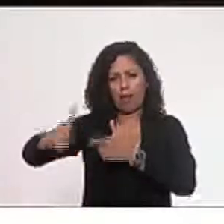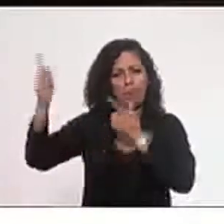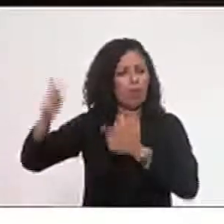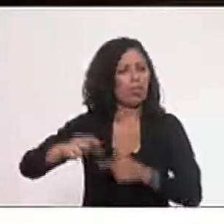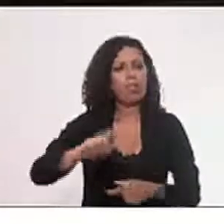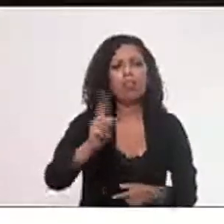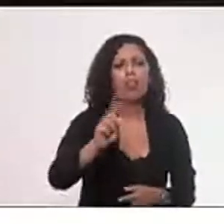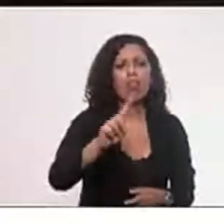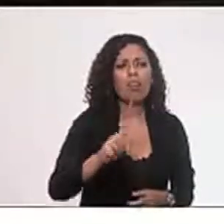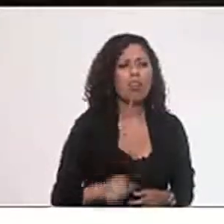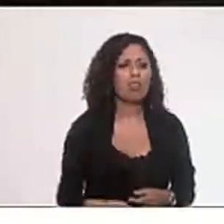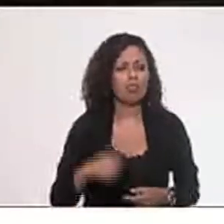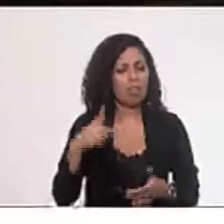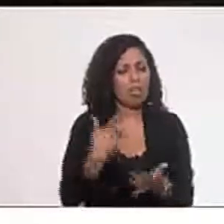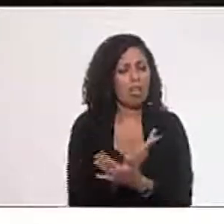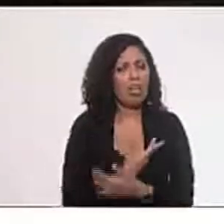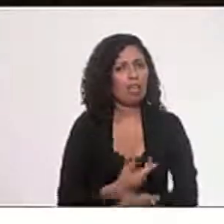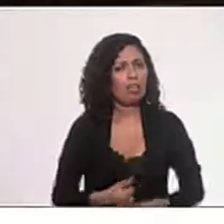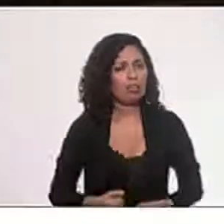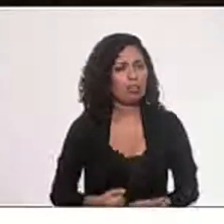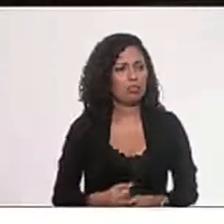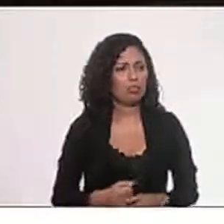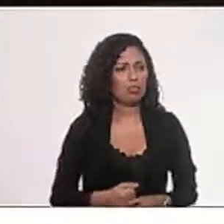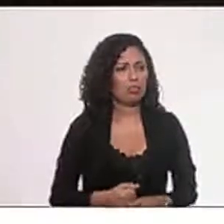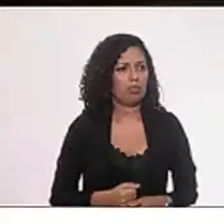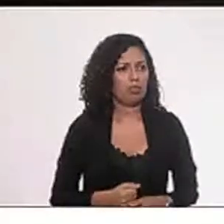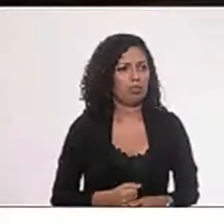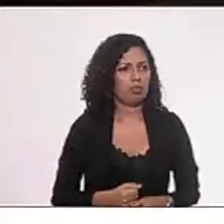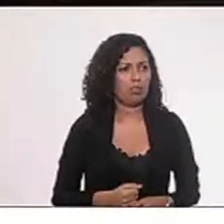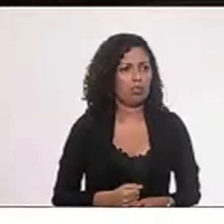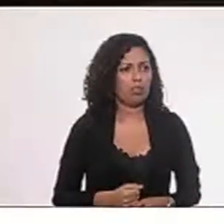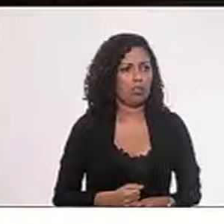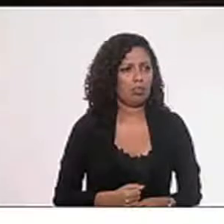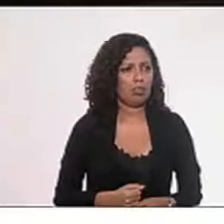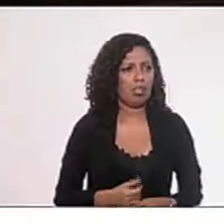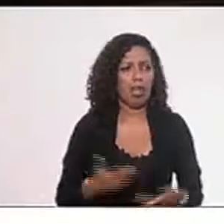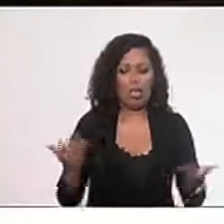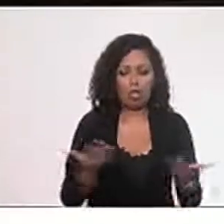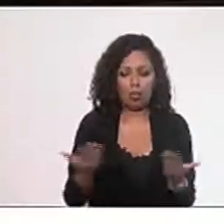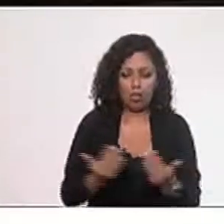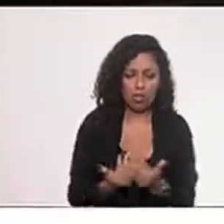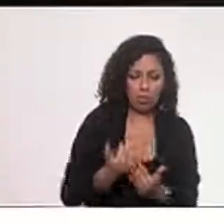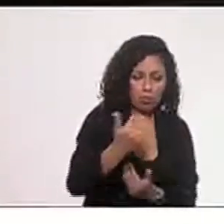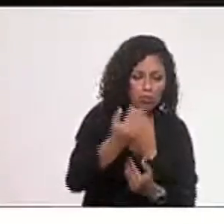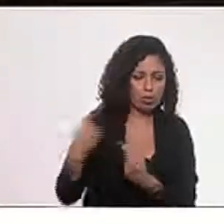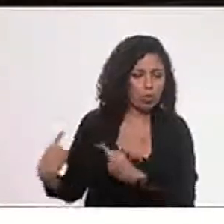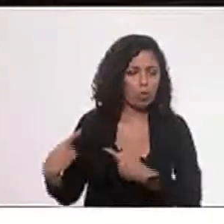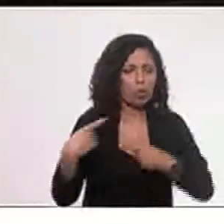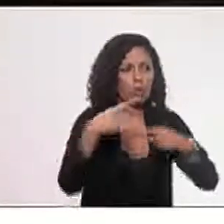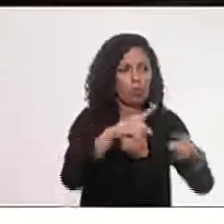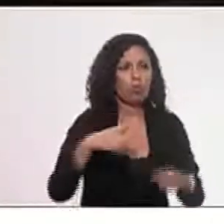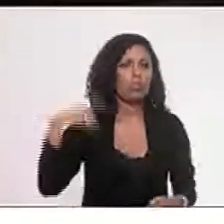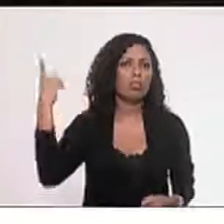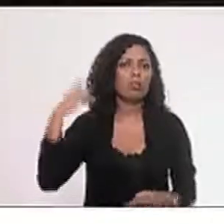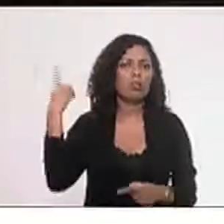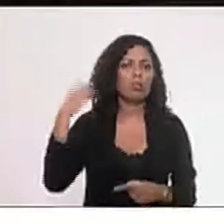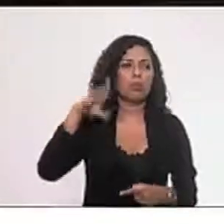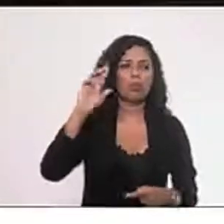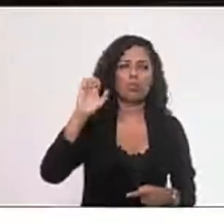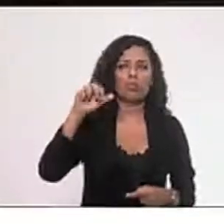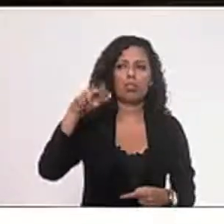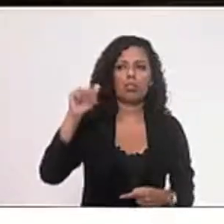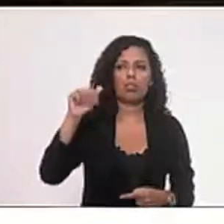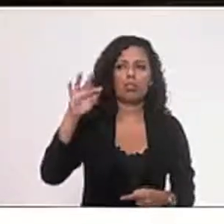aliás é um valentão covarde ele vai então para atacar a deputada renata souza mas é covarde para ficar em cima de